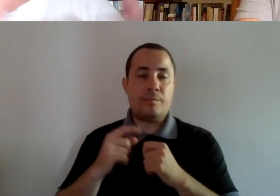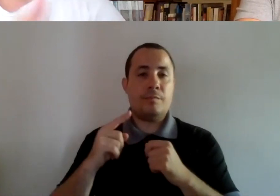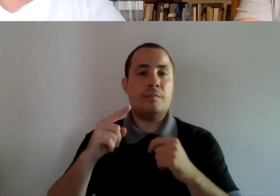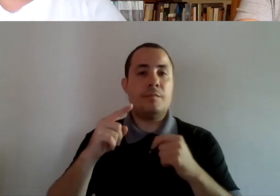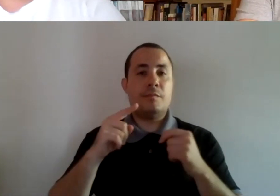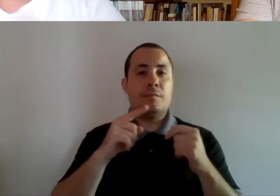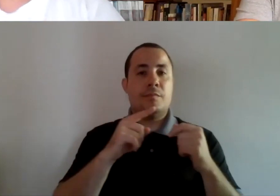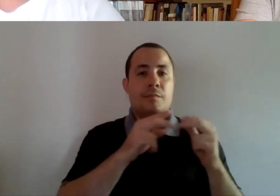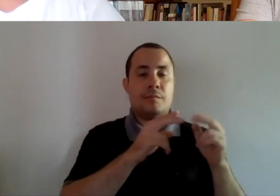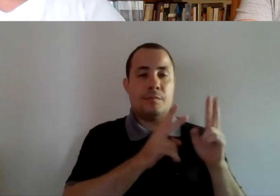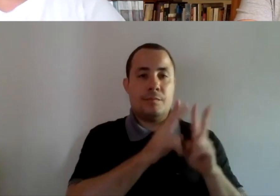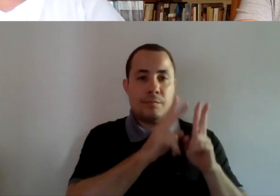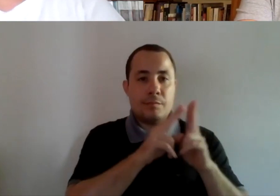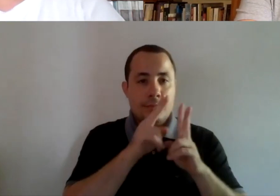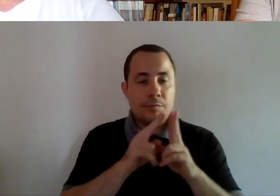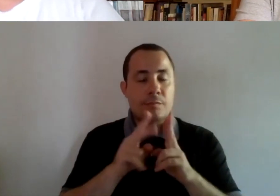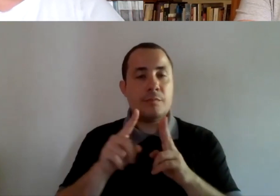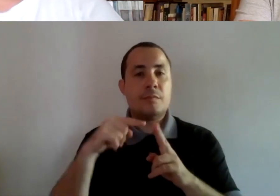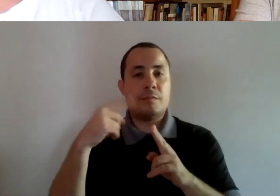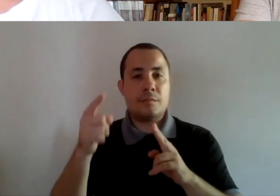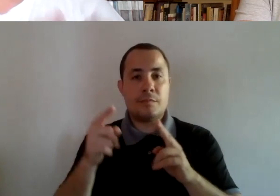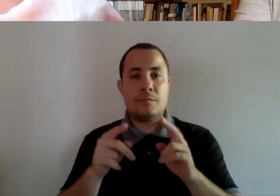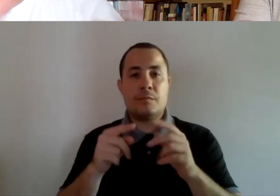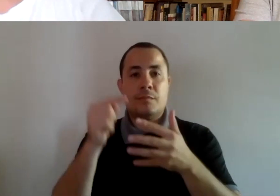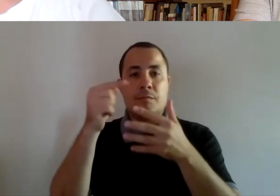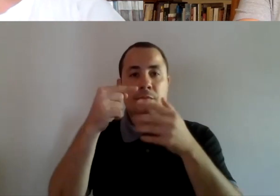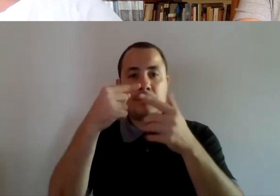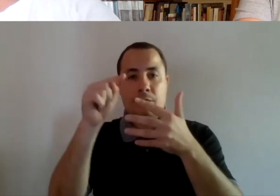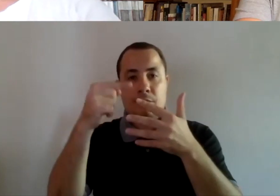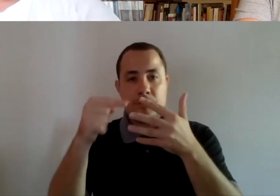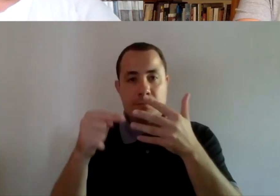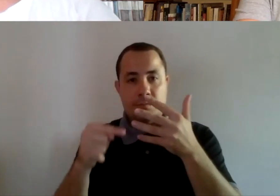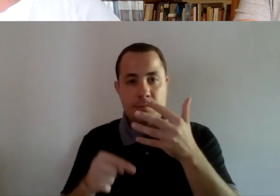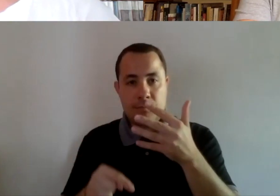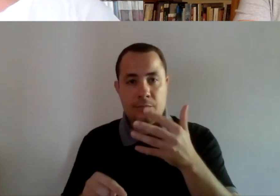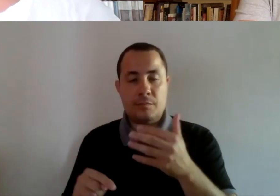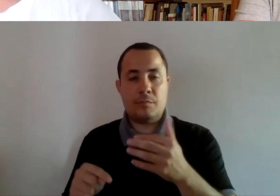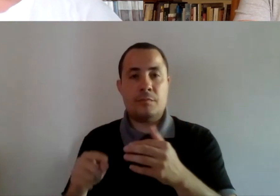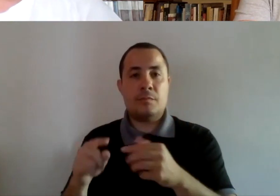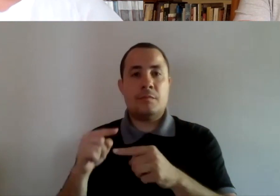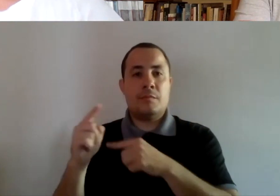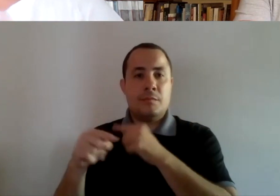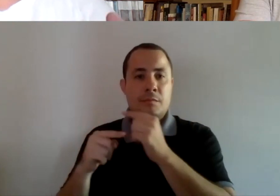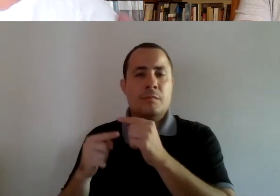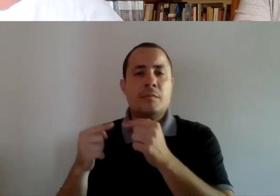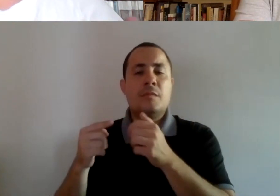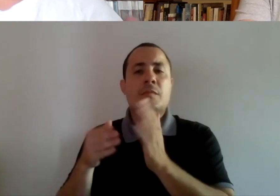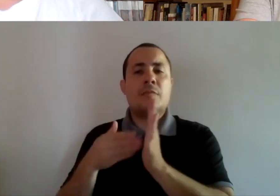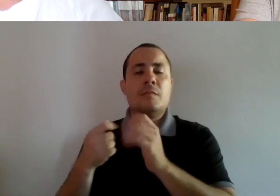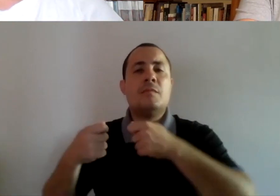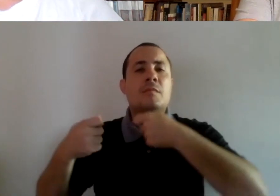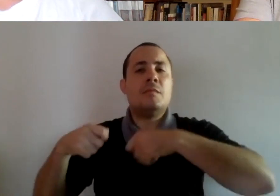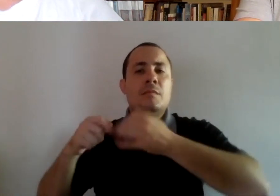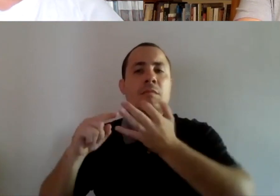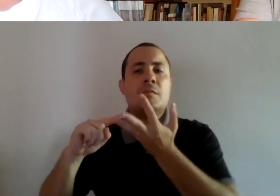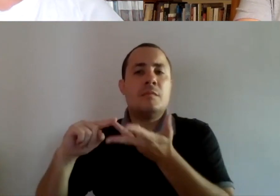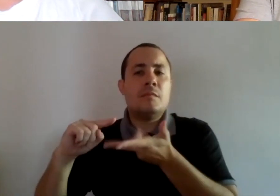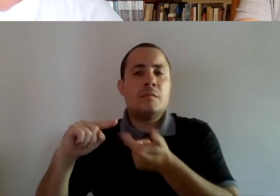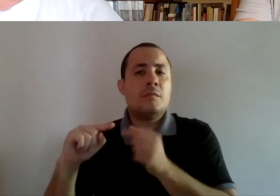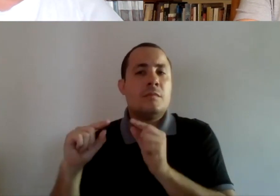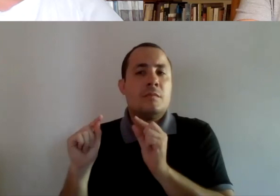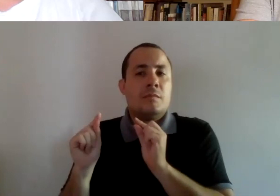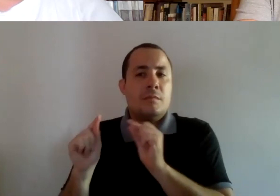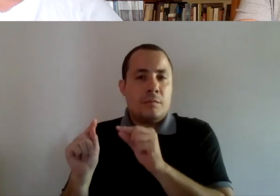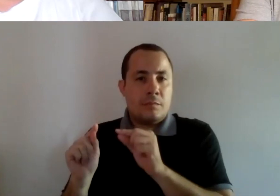aí vai pensar o objeto livro, que características que tem que ter o livro de acordo com aquilo. Por isso que eu acho que o percurso